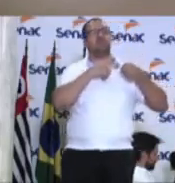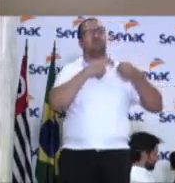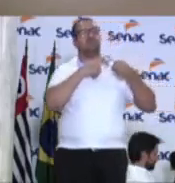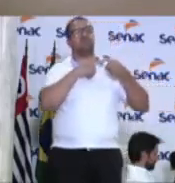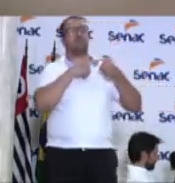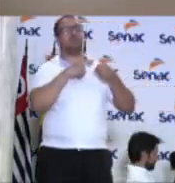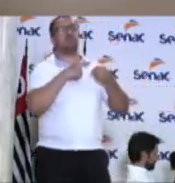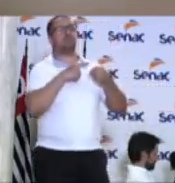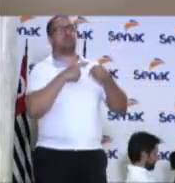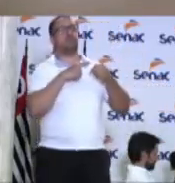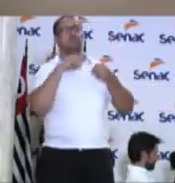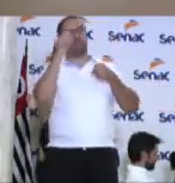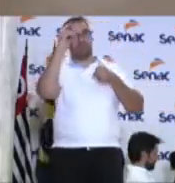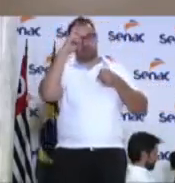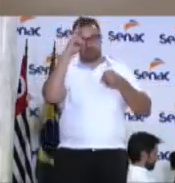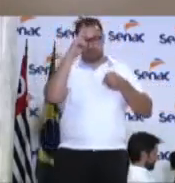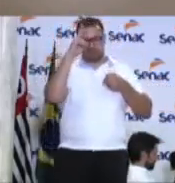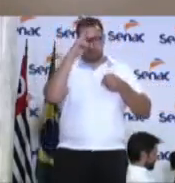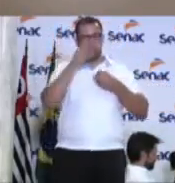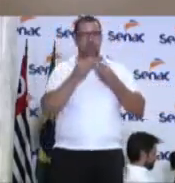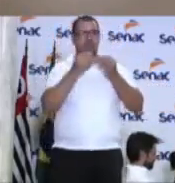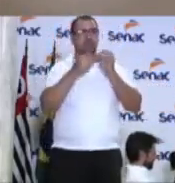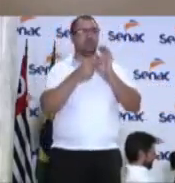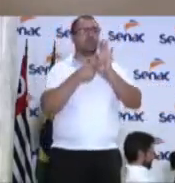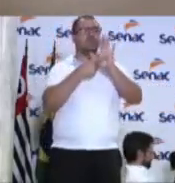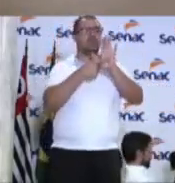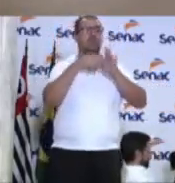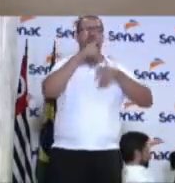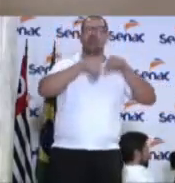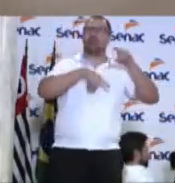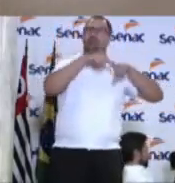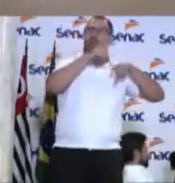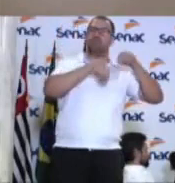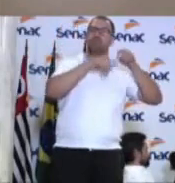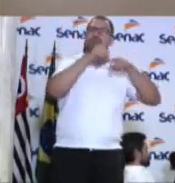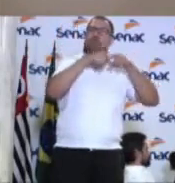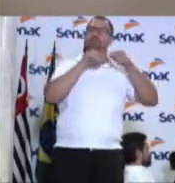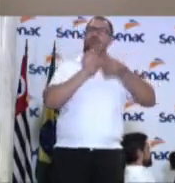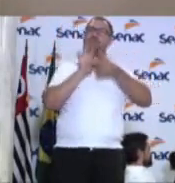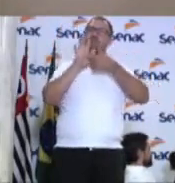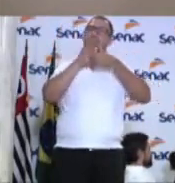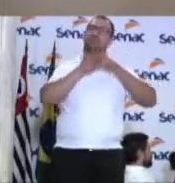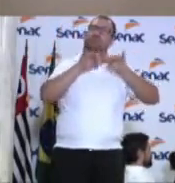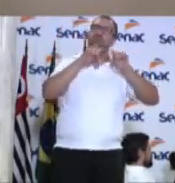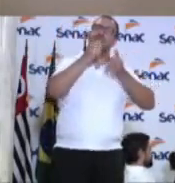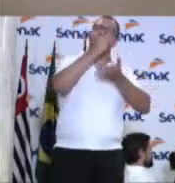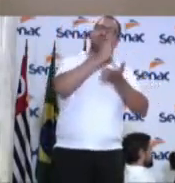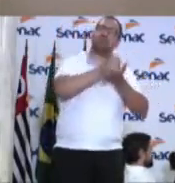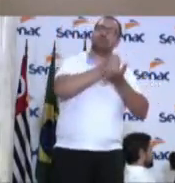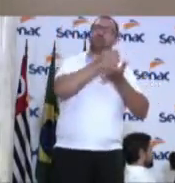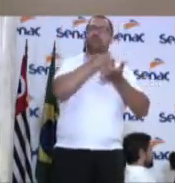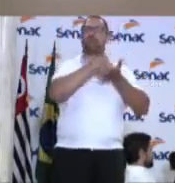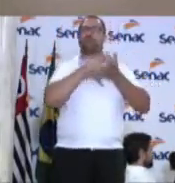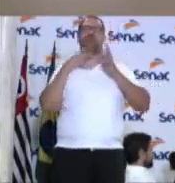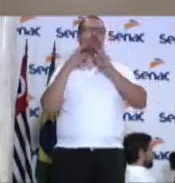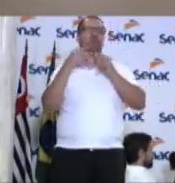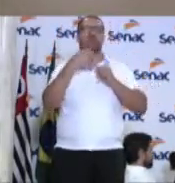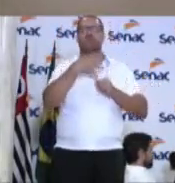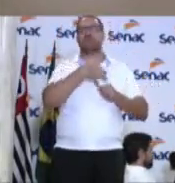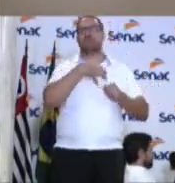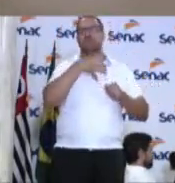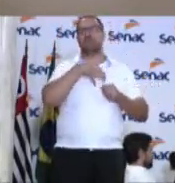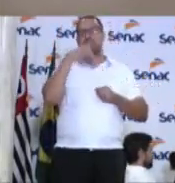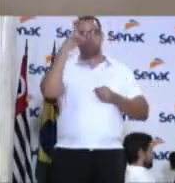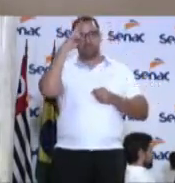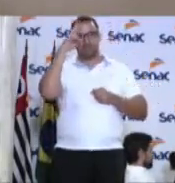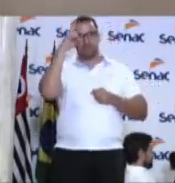trazer elementos para a história que ajude a gente a colocar o produto dentro, porque a gente tem que colocar, porque é a campanha da marca, mas que seja de um jeito que faz todo sentido para a história,